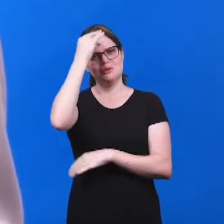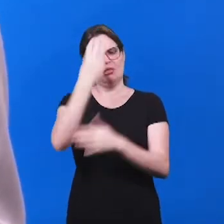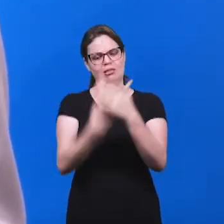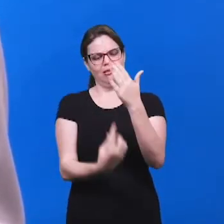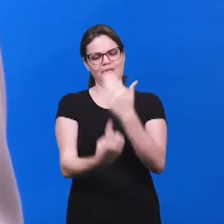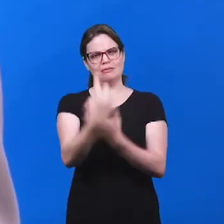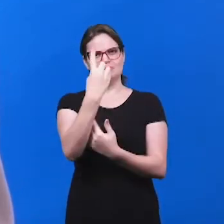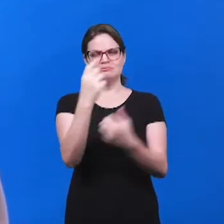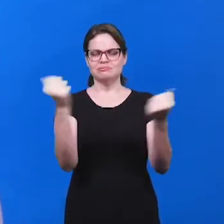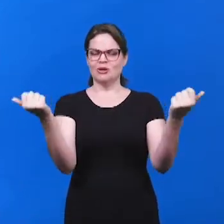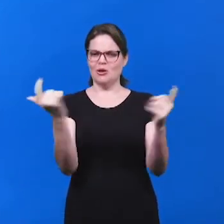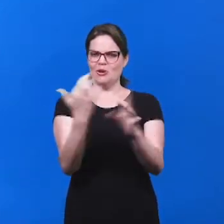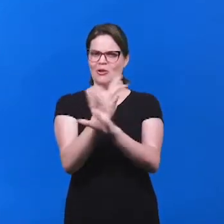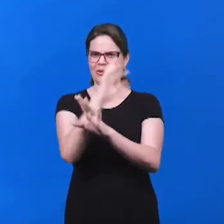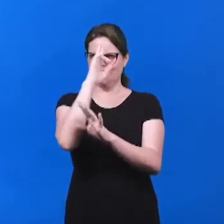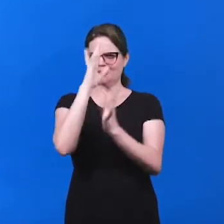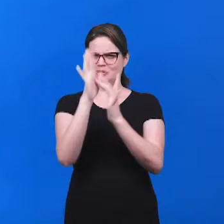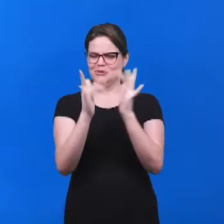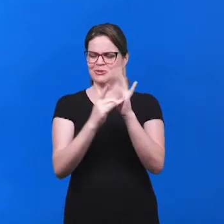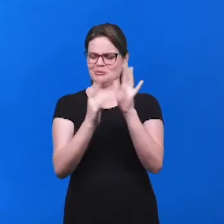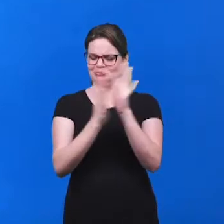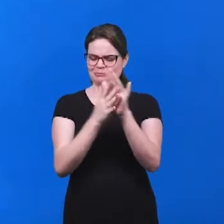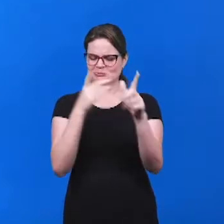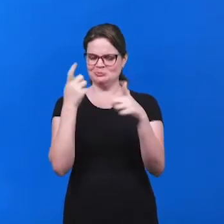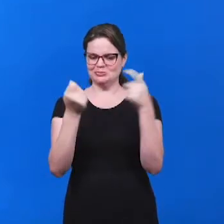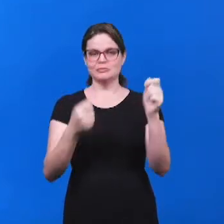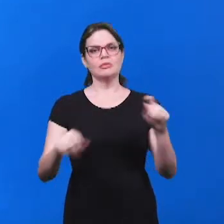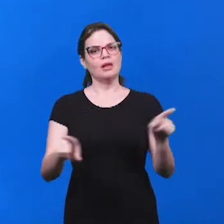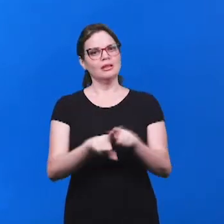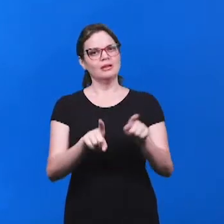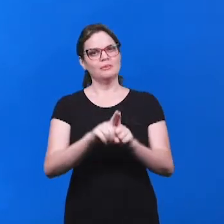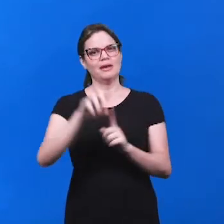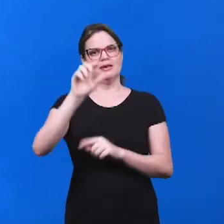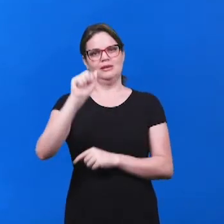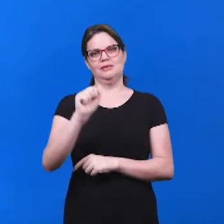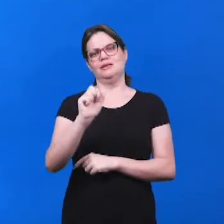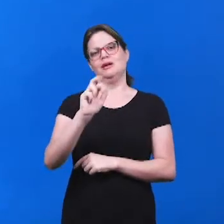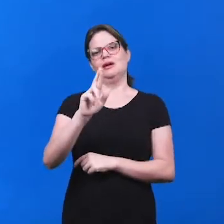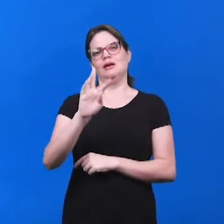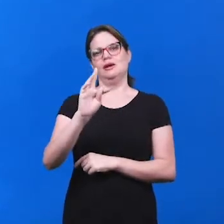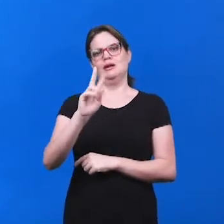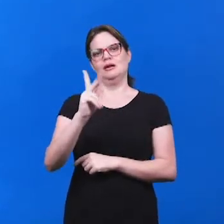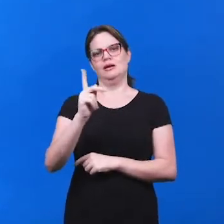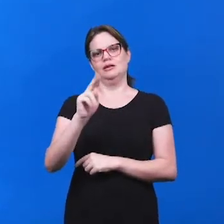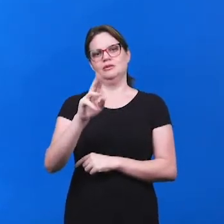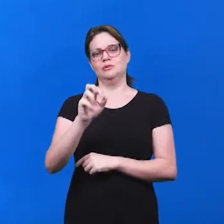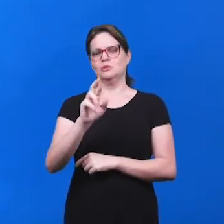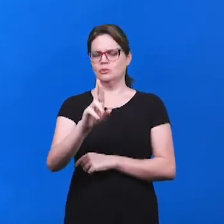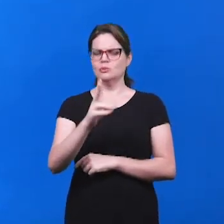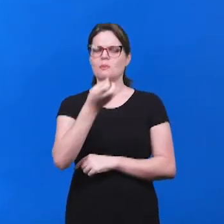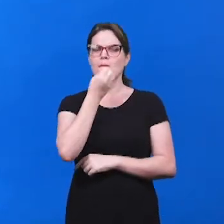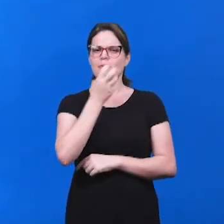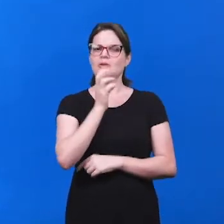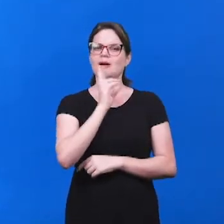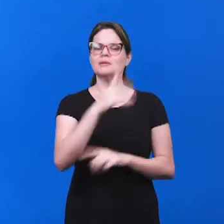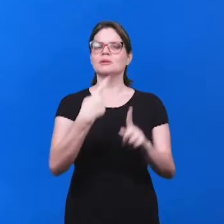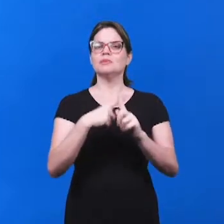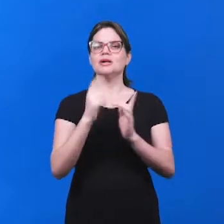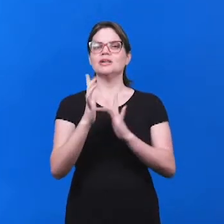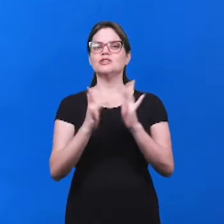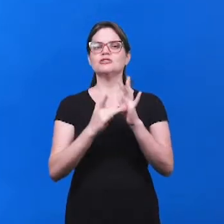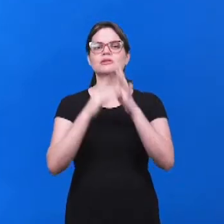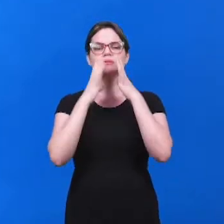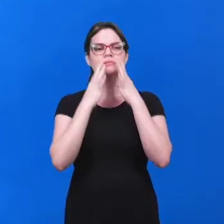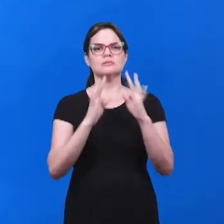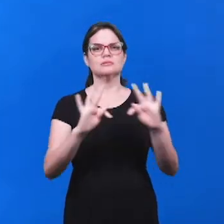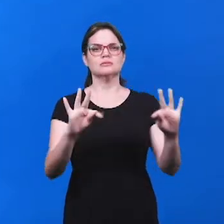resposta, né? Glória a Jesus. Vamos então ao Arthur. Arthur, foi muito boa a sua resposta também, porque Jesus deu o testemunho que ele deu